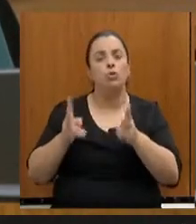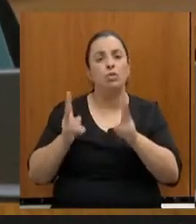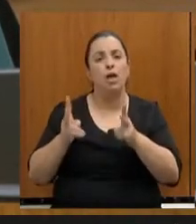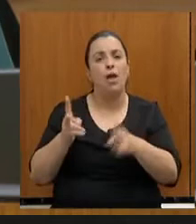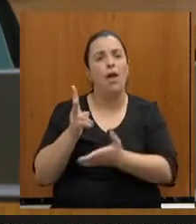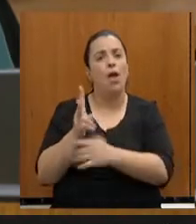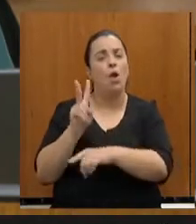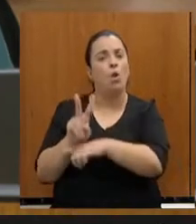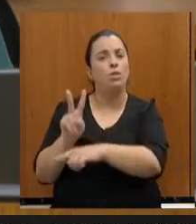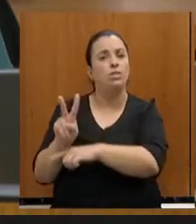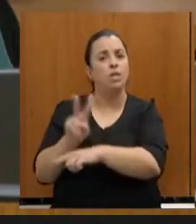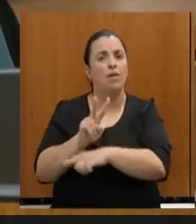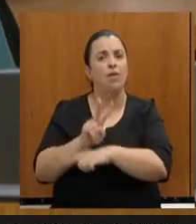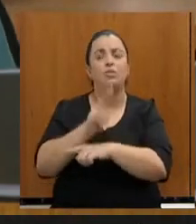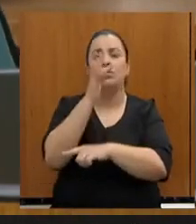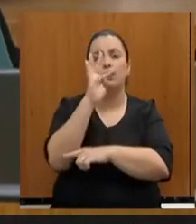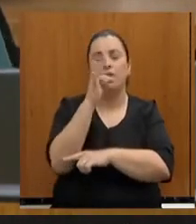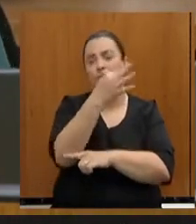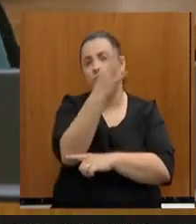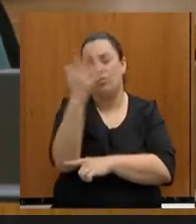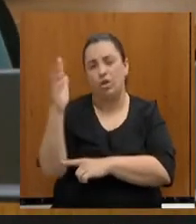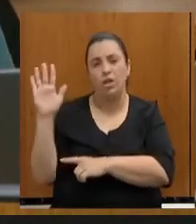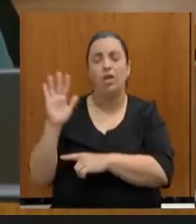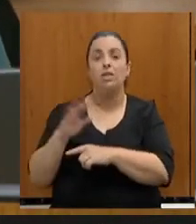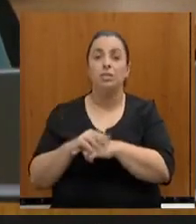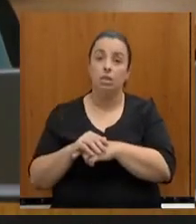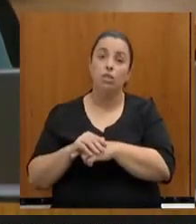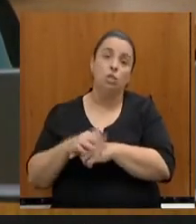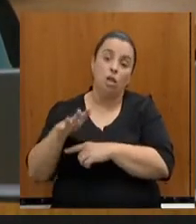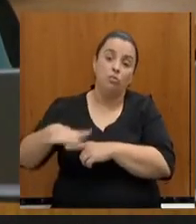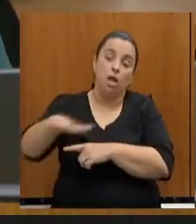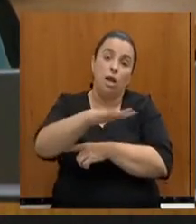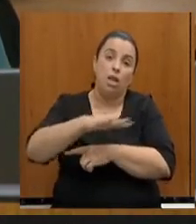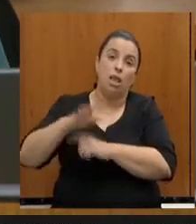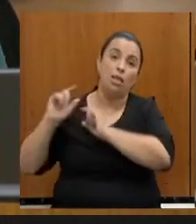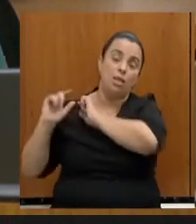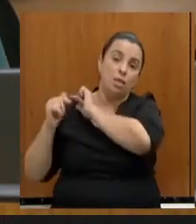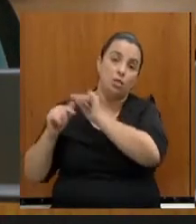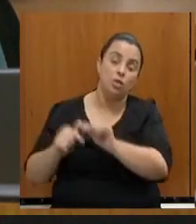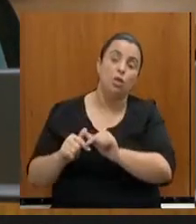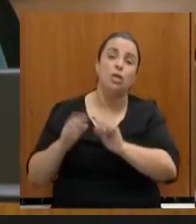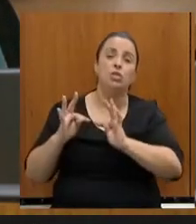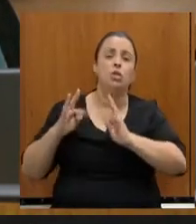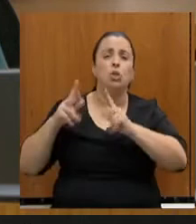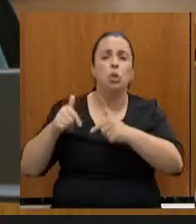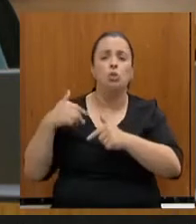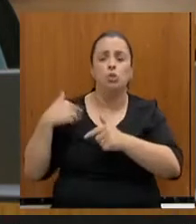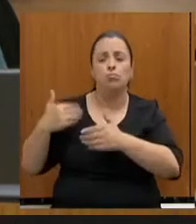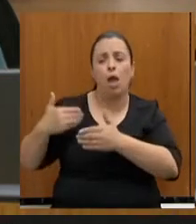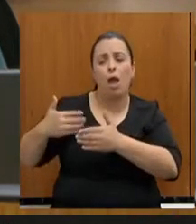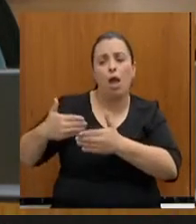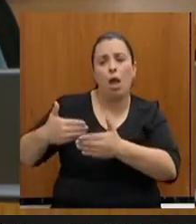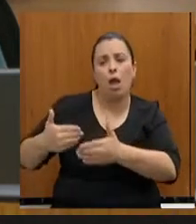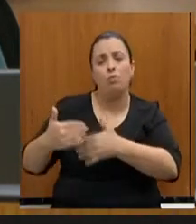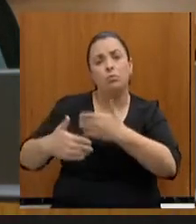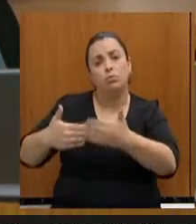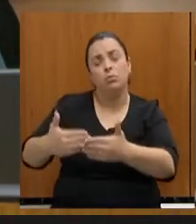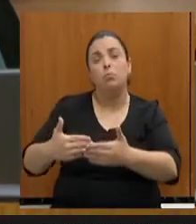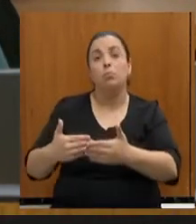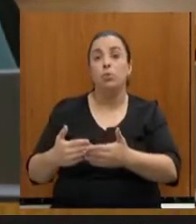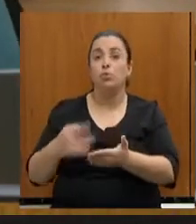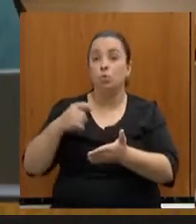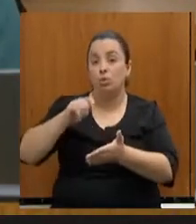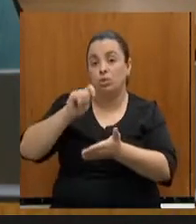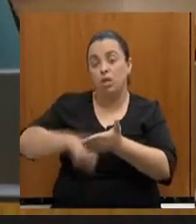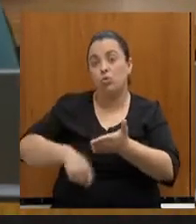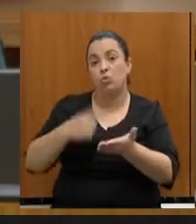território de unidades tradicionais e todo o caminho que nós já estamos trabalhando para assinatura dos termos de compromisso com